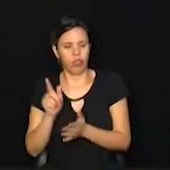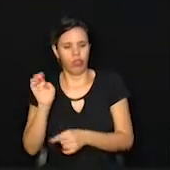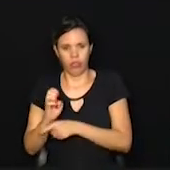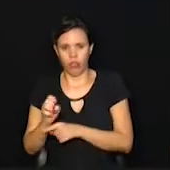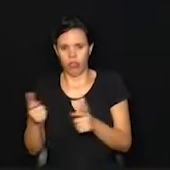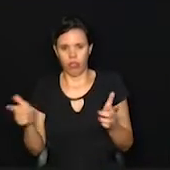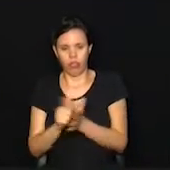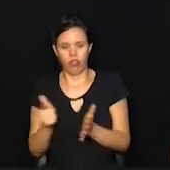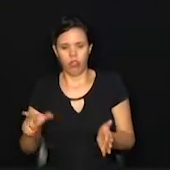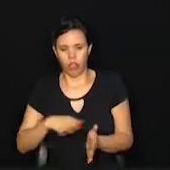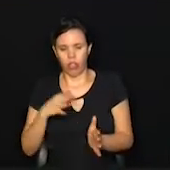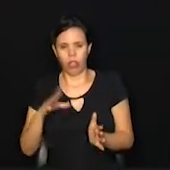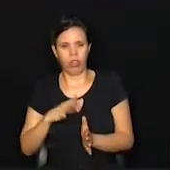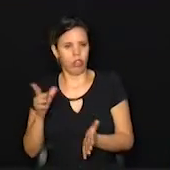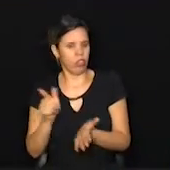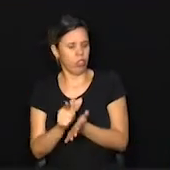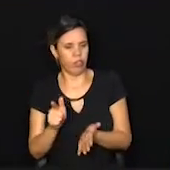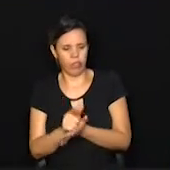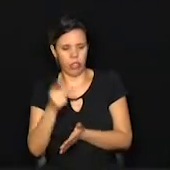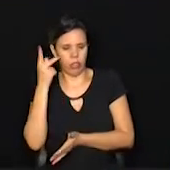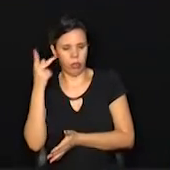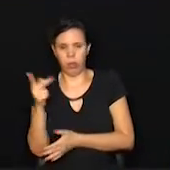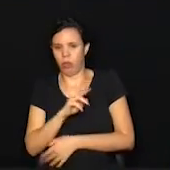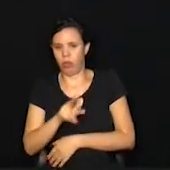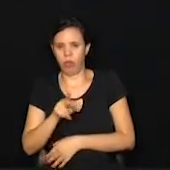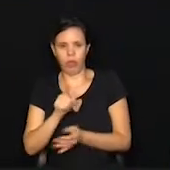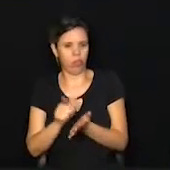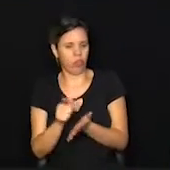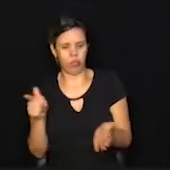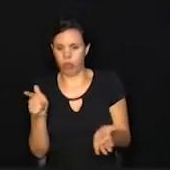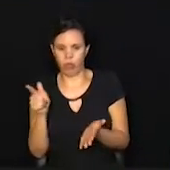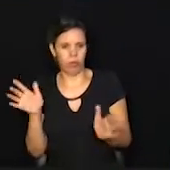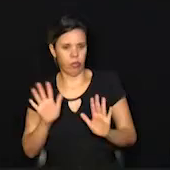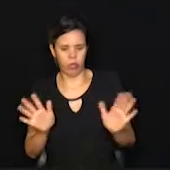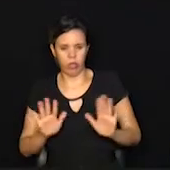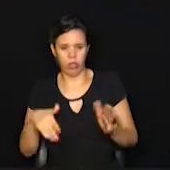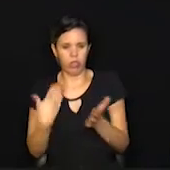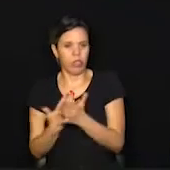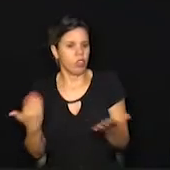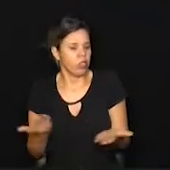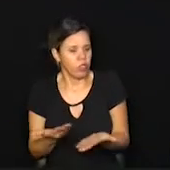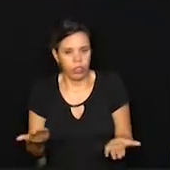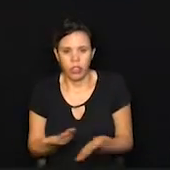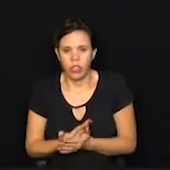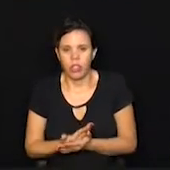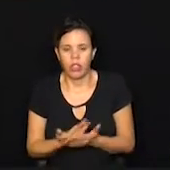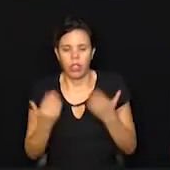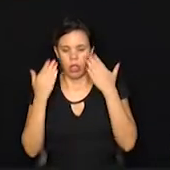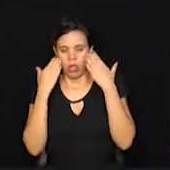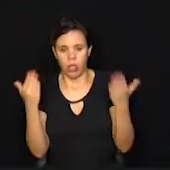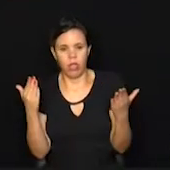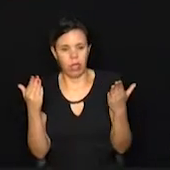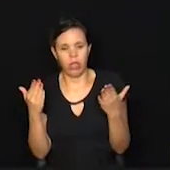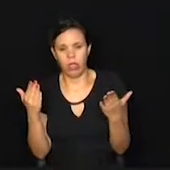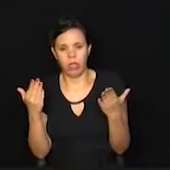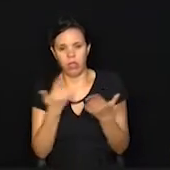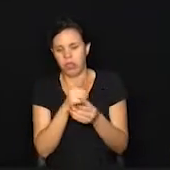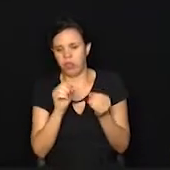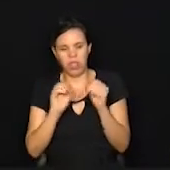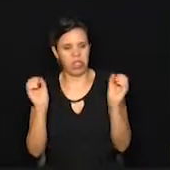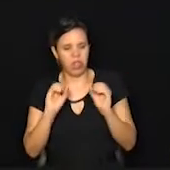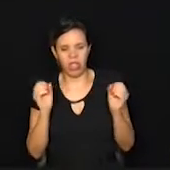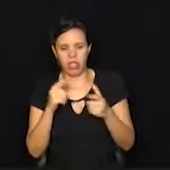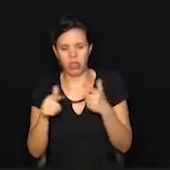coragem do que a folha de São Paulo a folha de São Paulo é um jornal objeto que até hoje ele exposição como se não tivessem